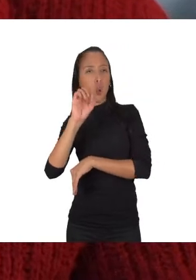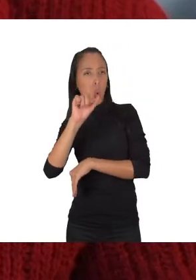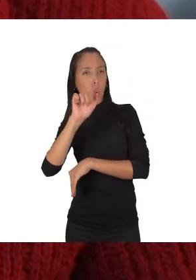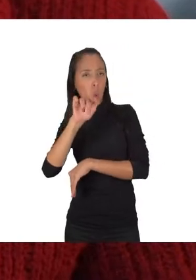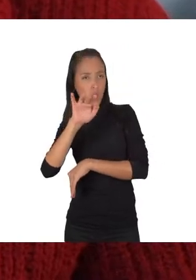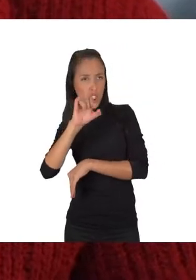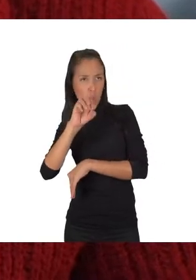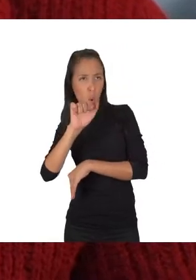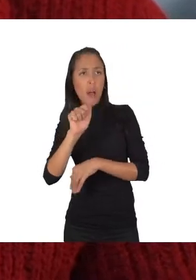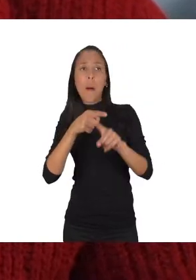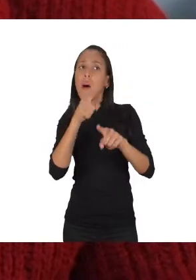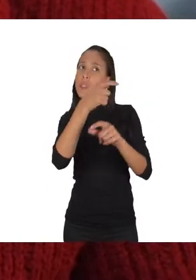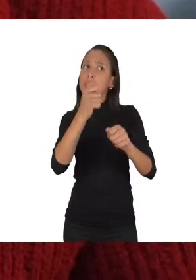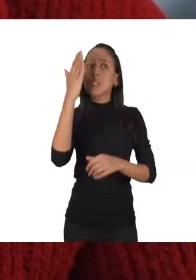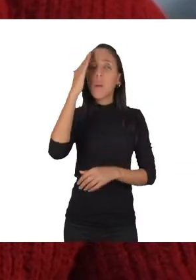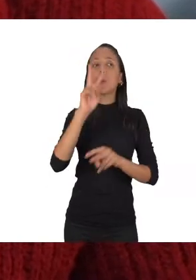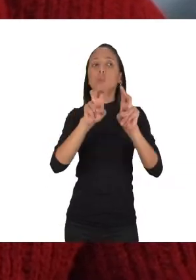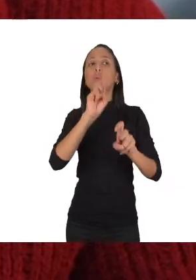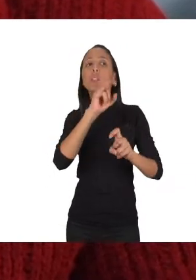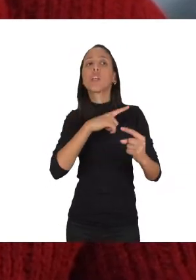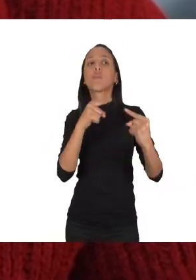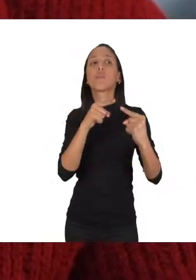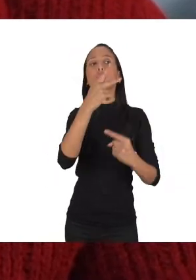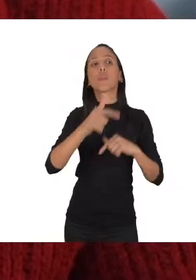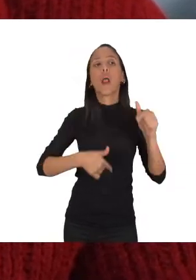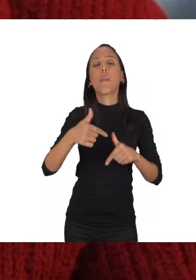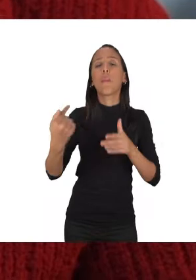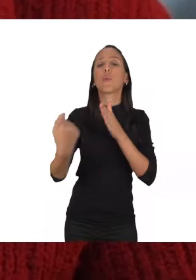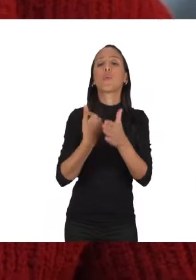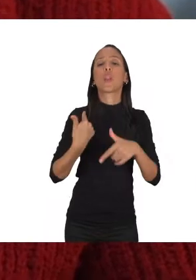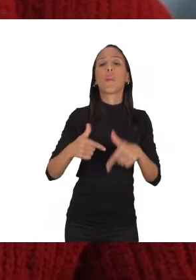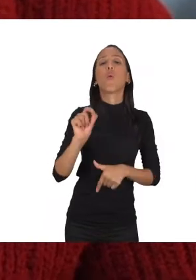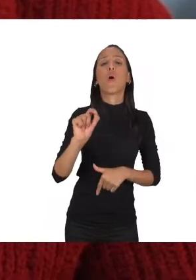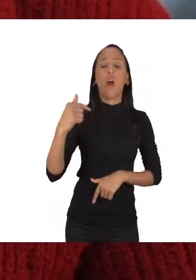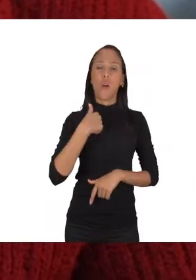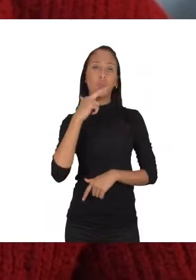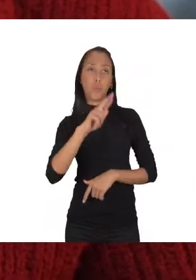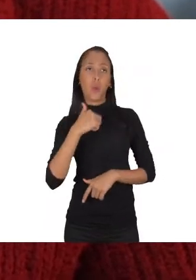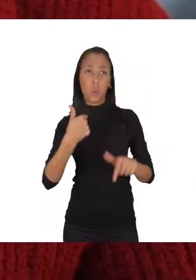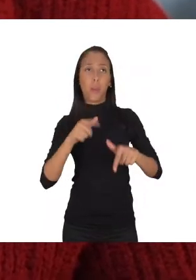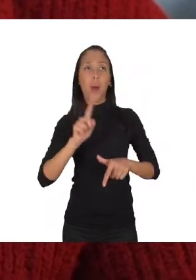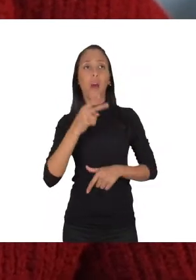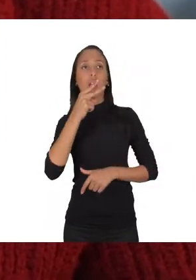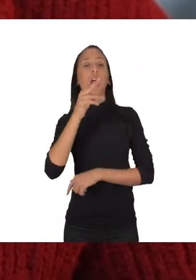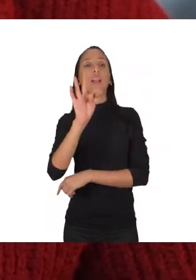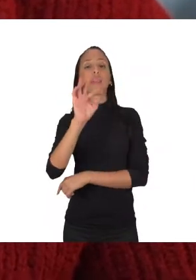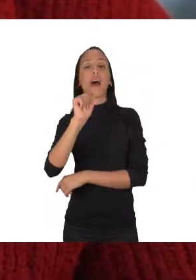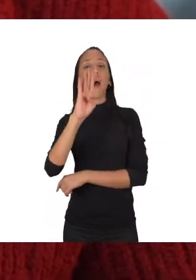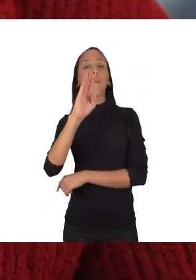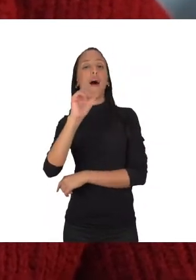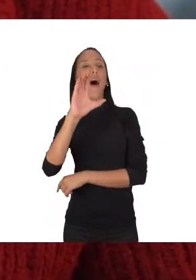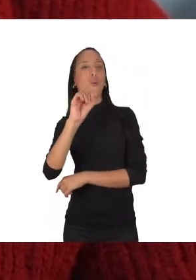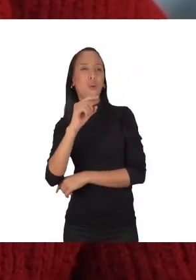investigar relacionado ao trabalho. Daí ele perguntou naquele dia no que eu trabalhava. Ele falou assim, tabaco. Eu falei, não, fumo.